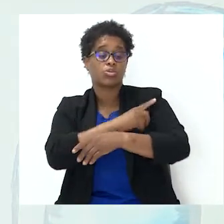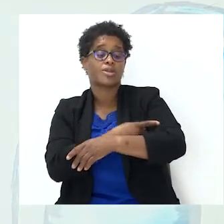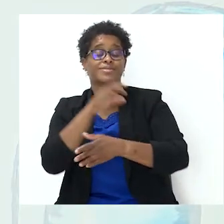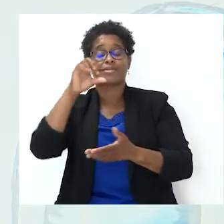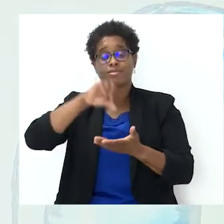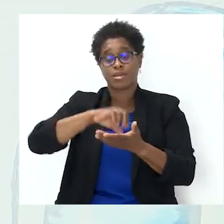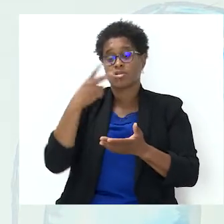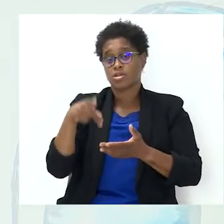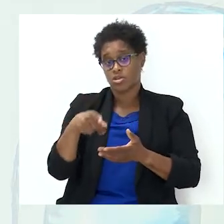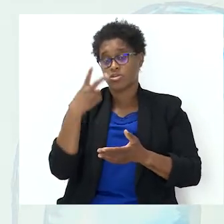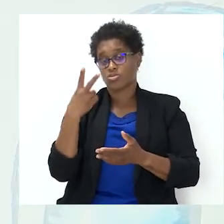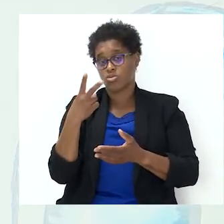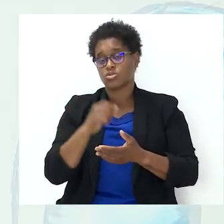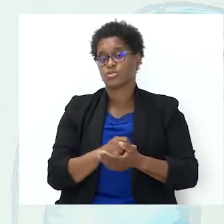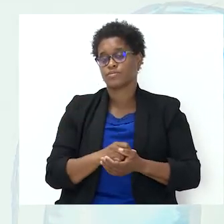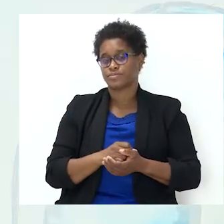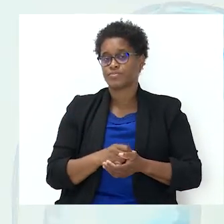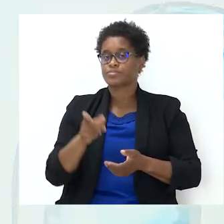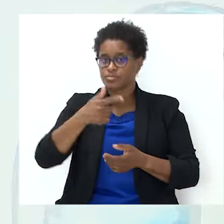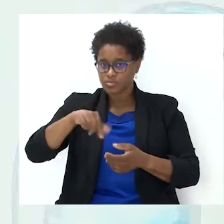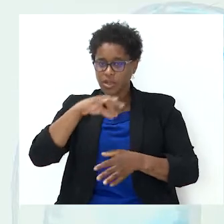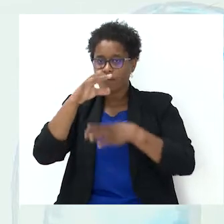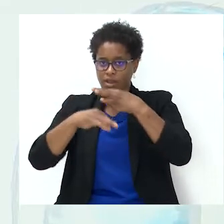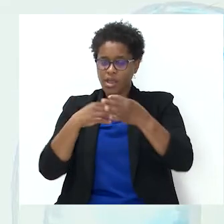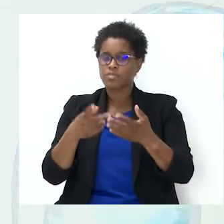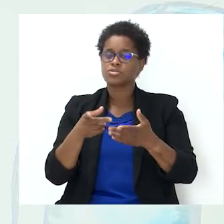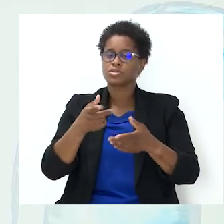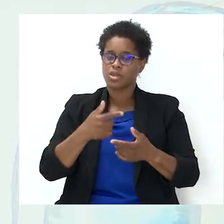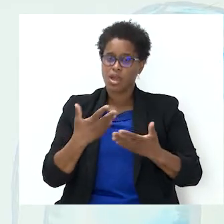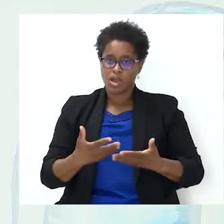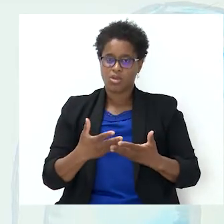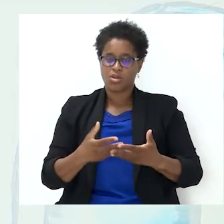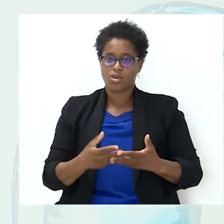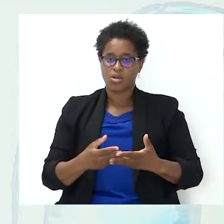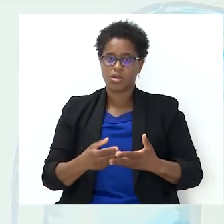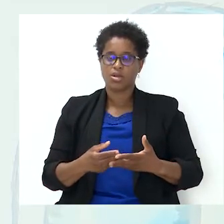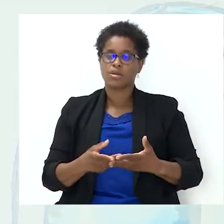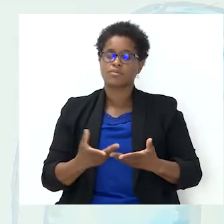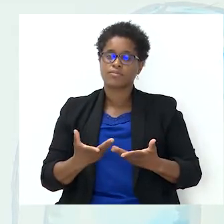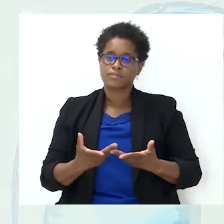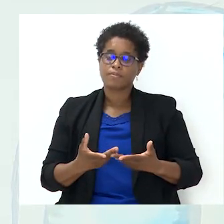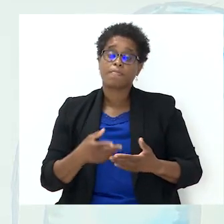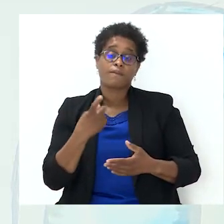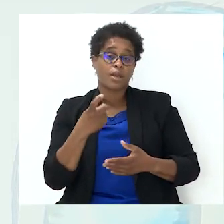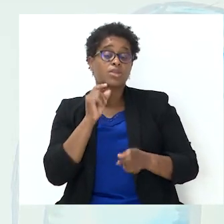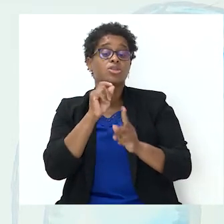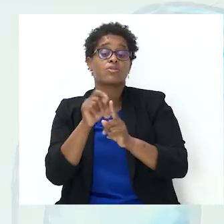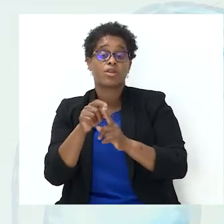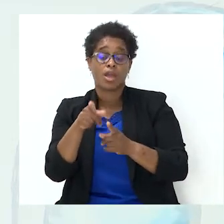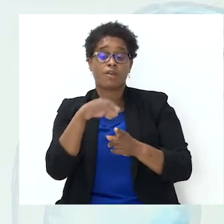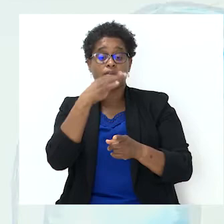aqui 2 dos órgãos que nós falamos. Agora, só resta